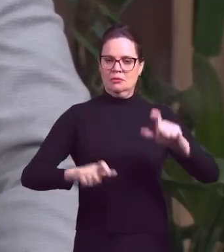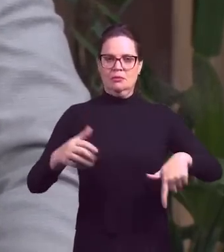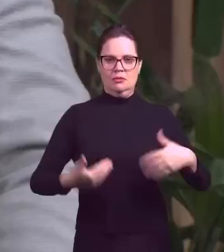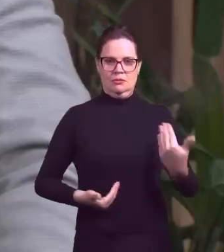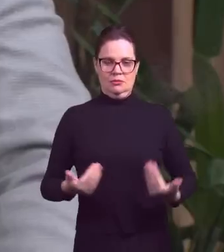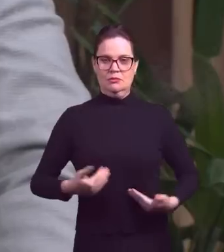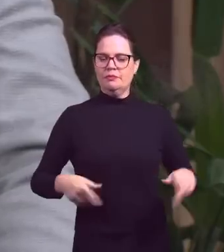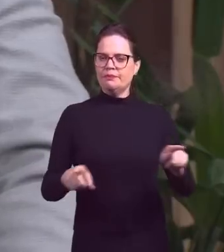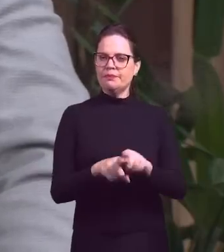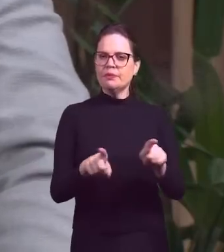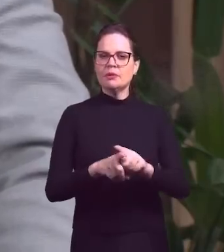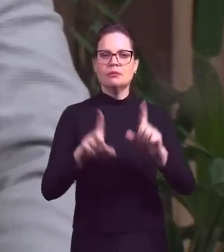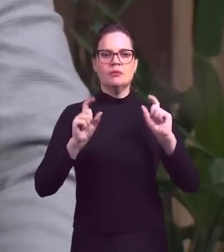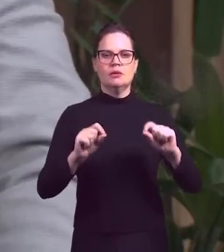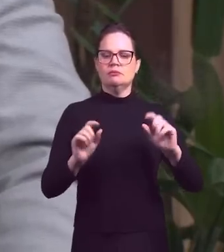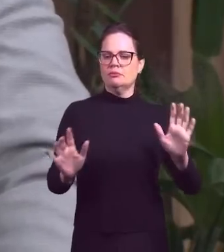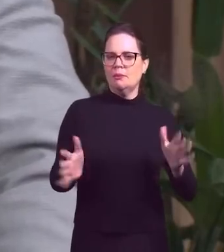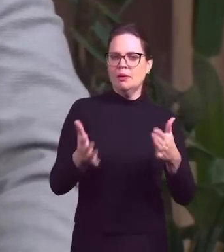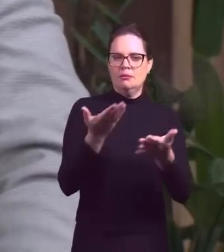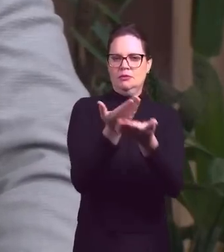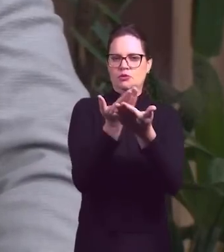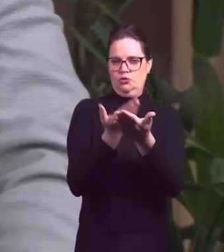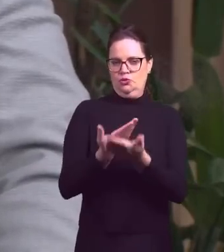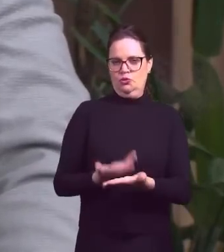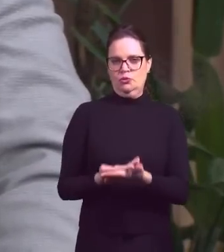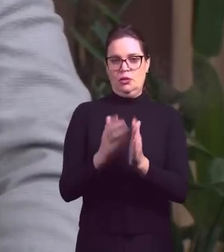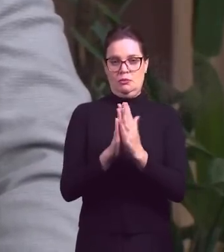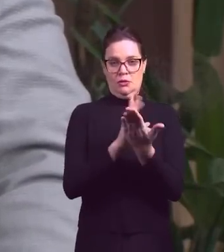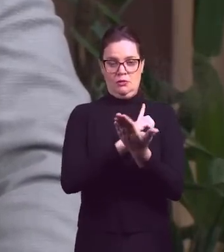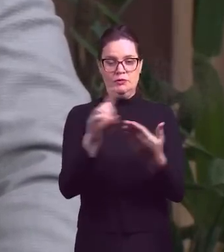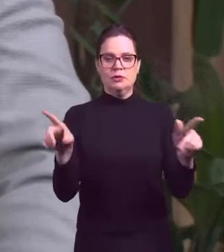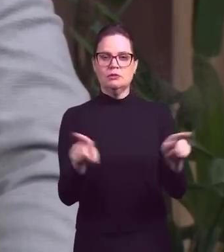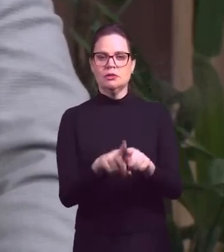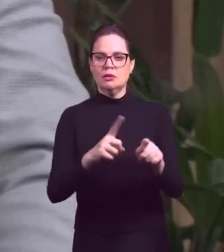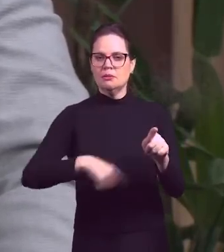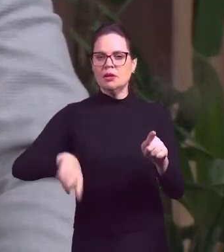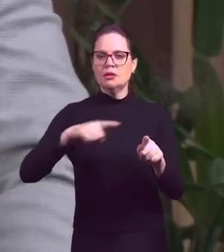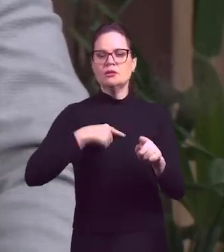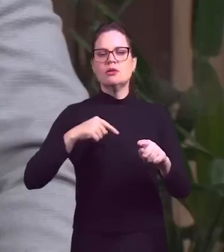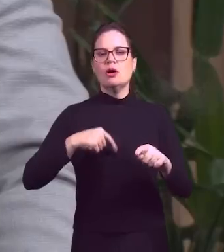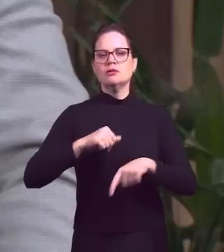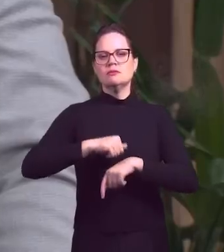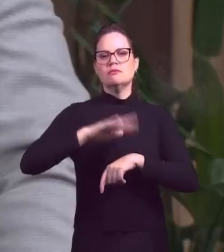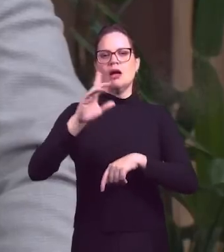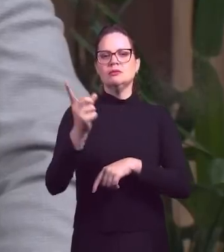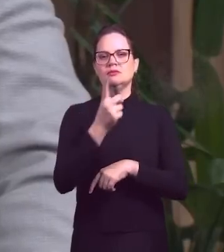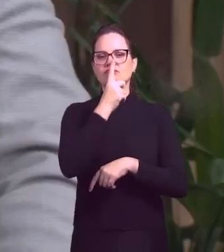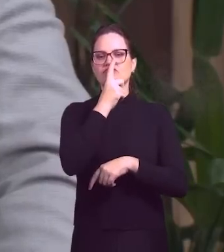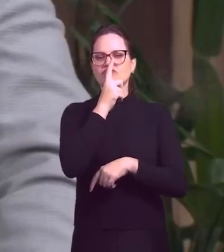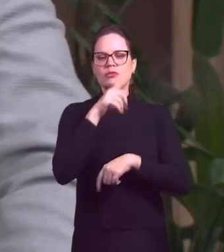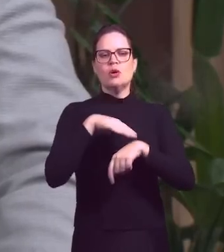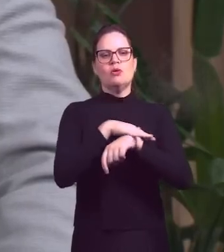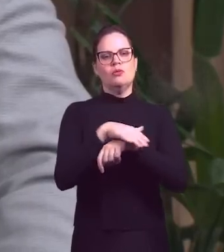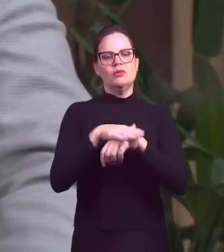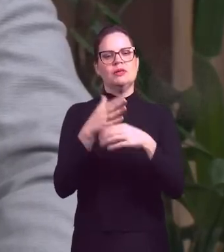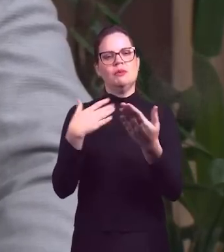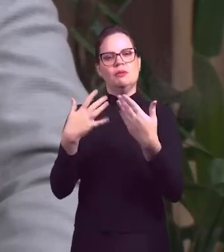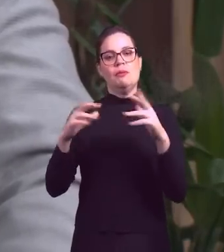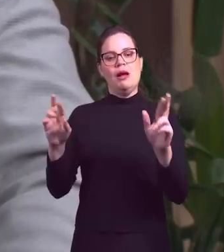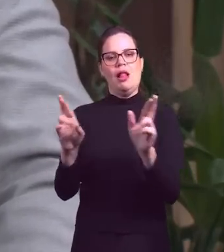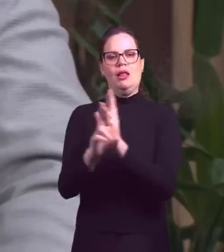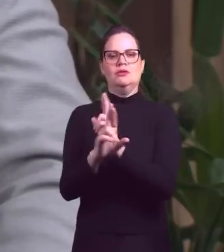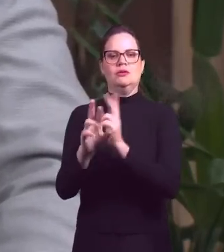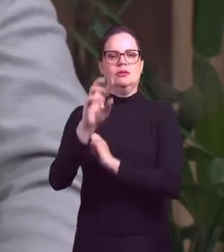o incentivo ao estudo da palavra e nos aprofundarmos, não apenas no relacionamento com Deus,